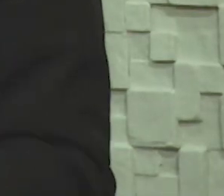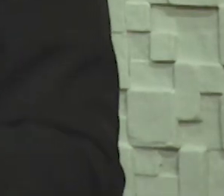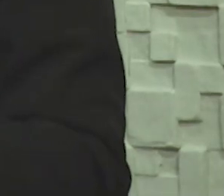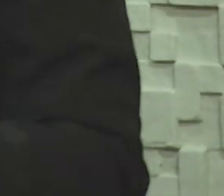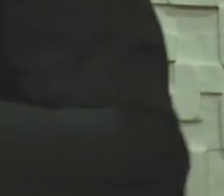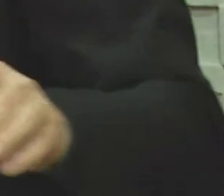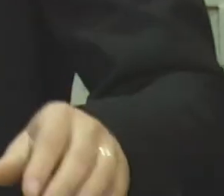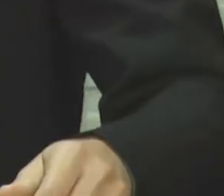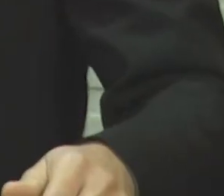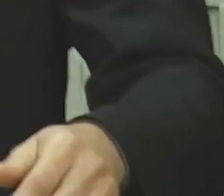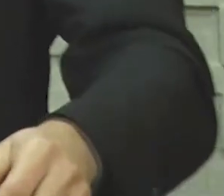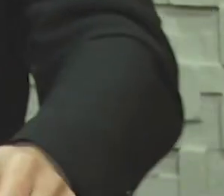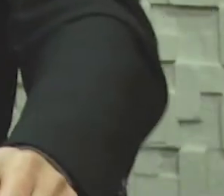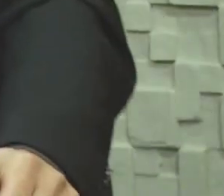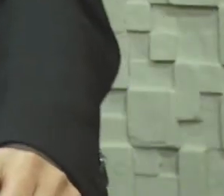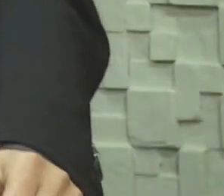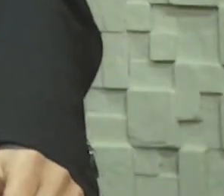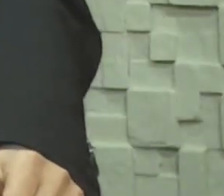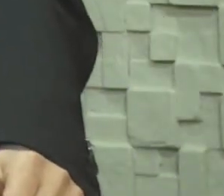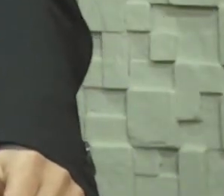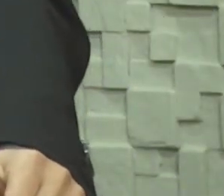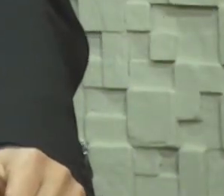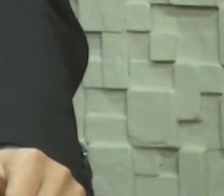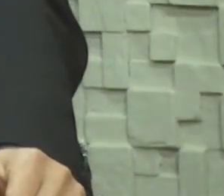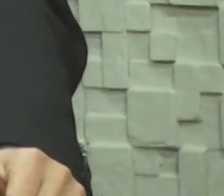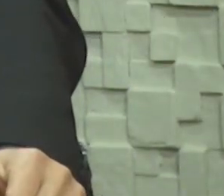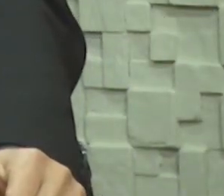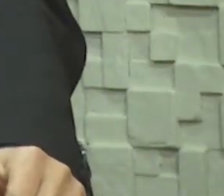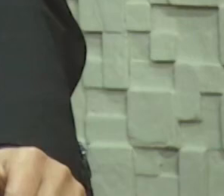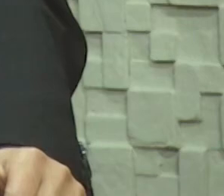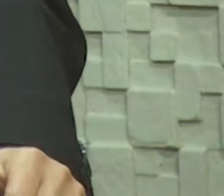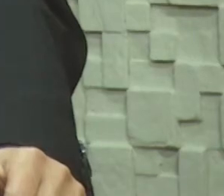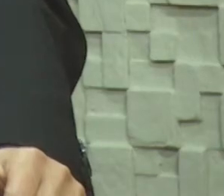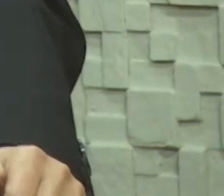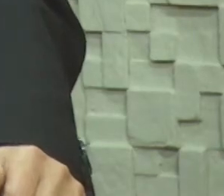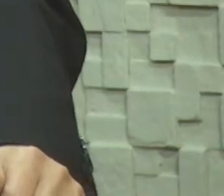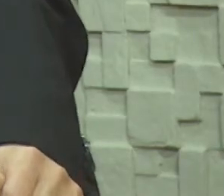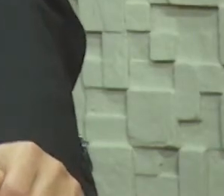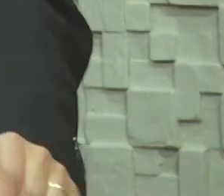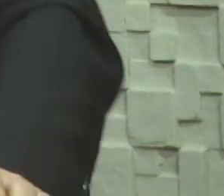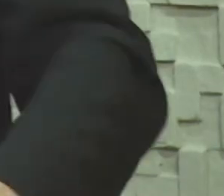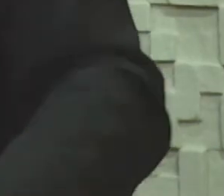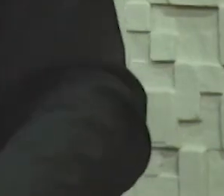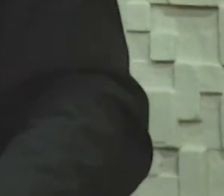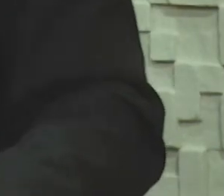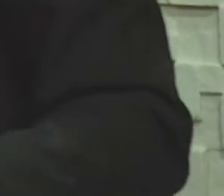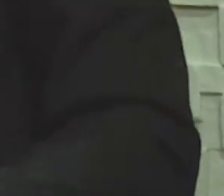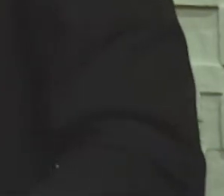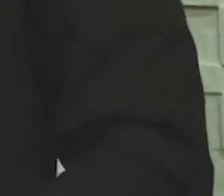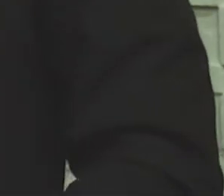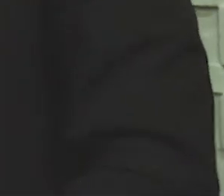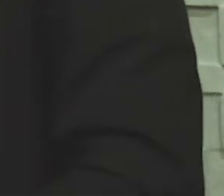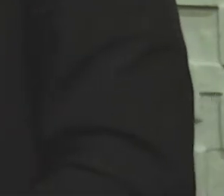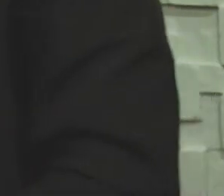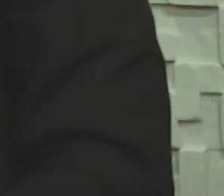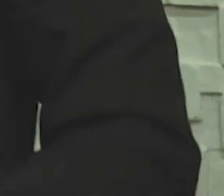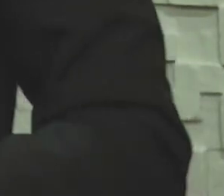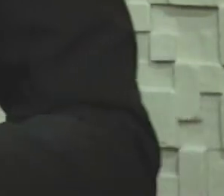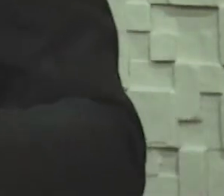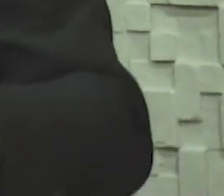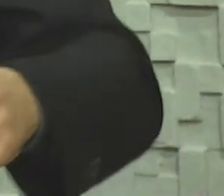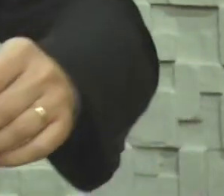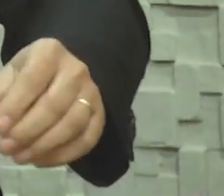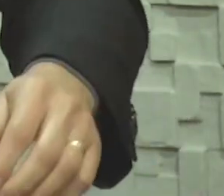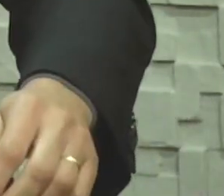nós temos duas escolas ali escola Vestma e uma outra escola infantil e a outra o bem o